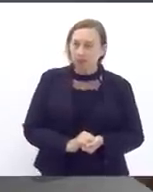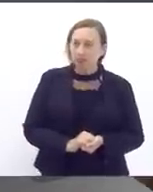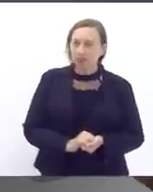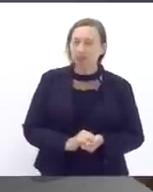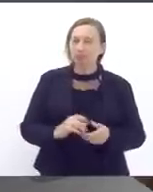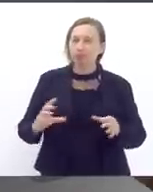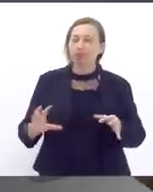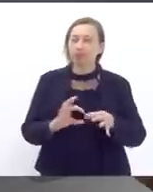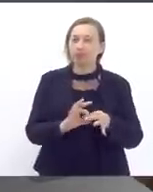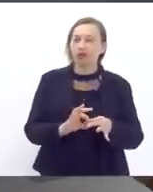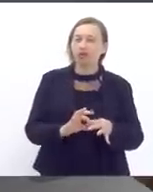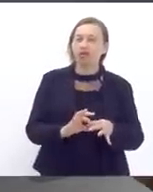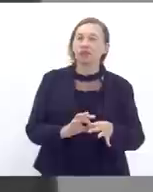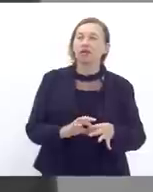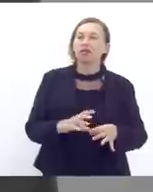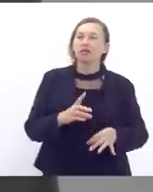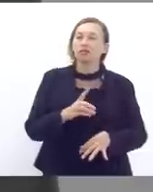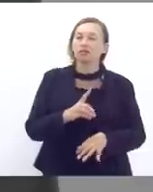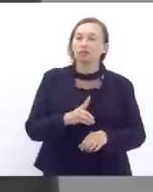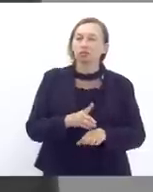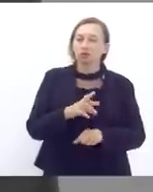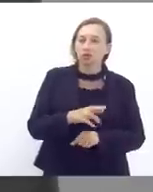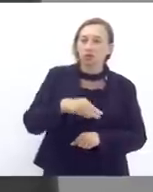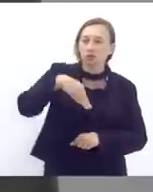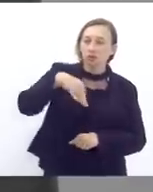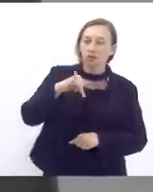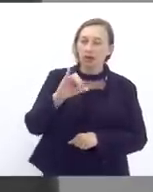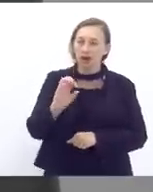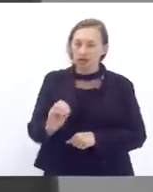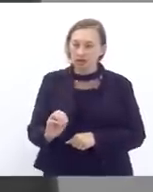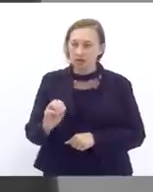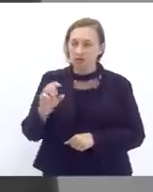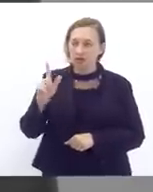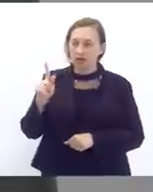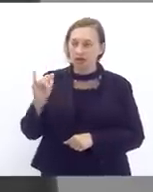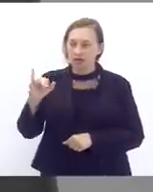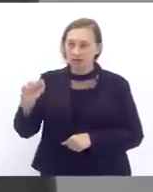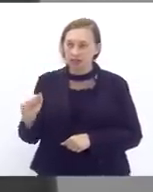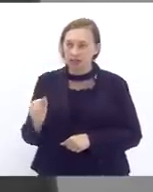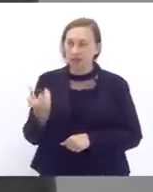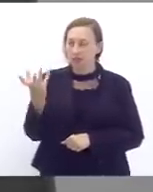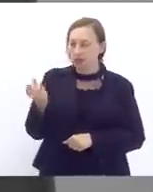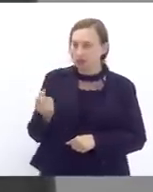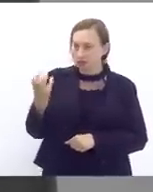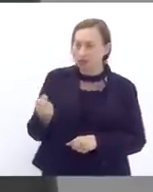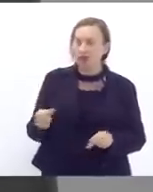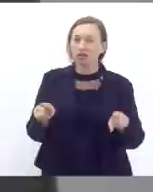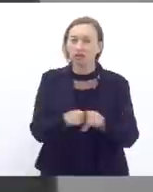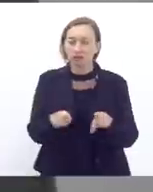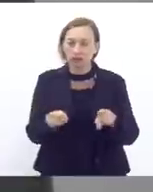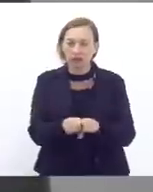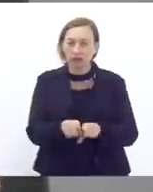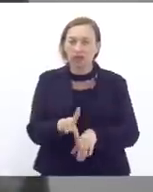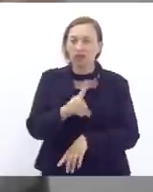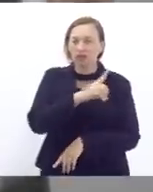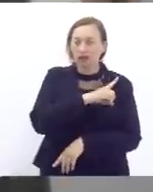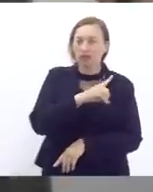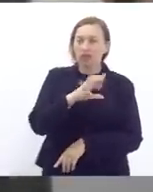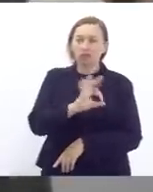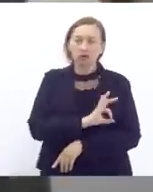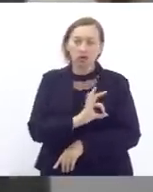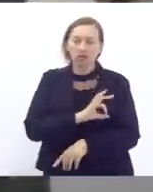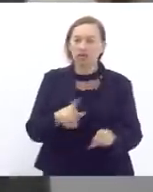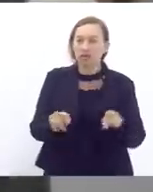Márcio Dr Márcio Garcia nos falou aqui também atende as pensionistas e associação dos delegados de polícia também eu vou passar